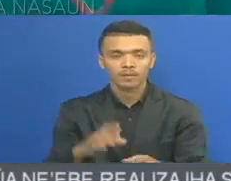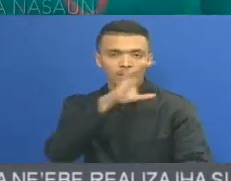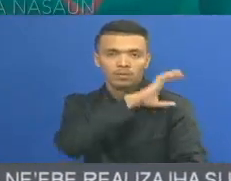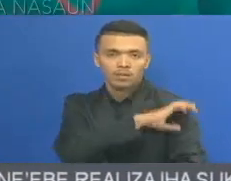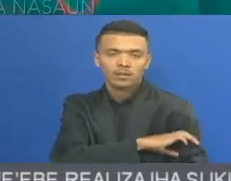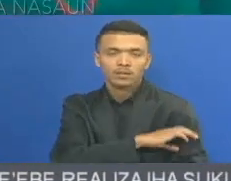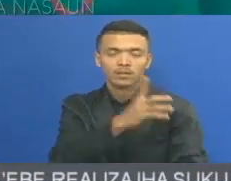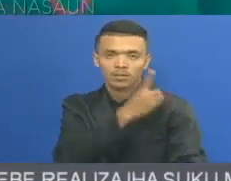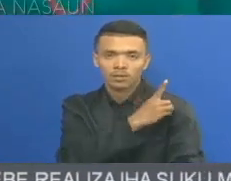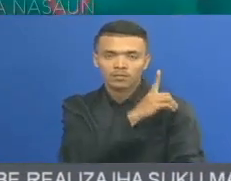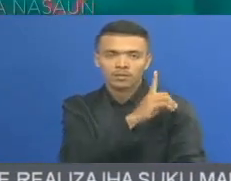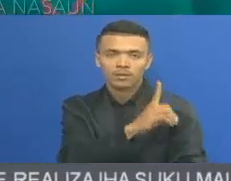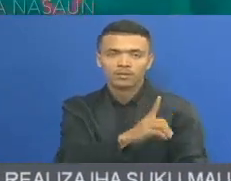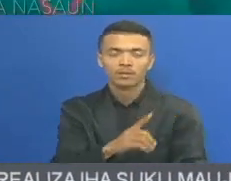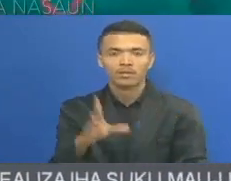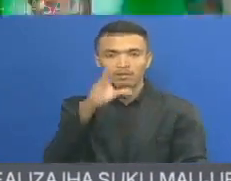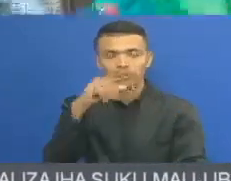segurança, defesa e no nosso